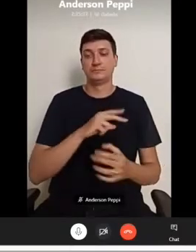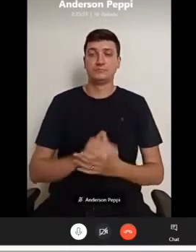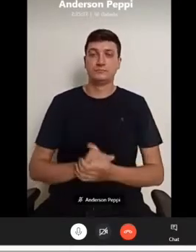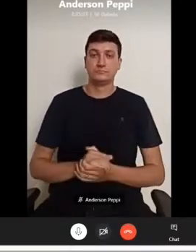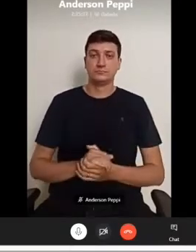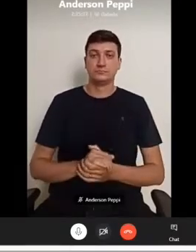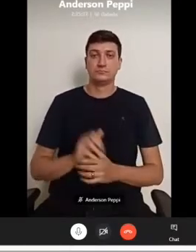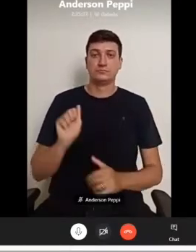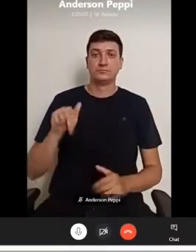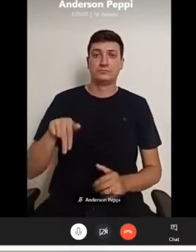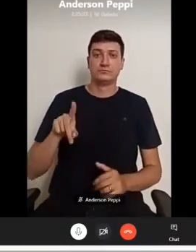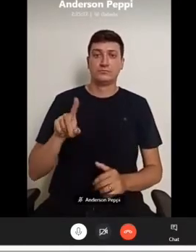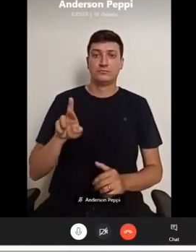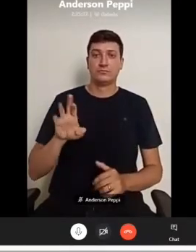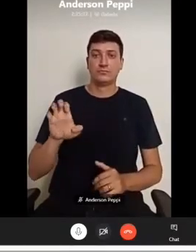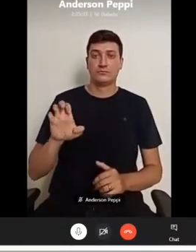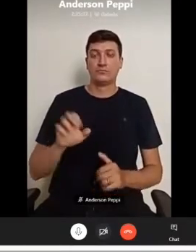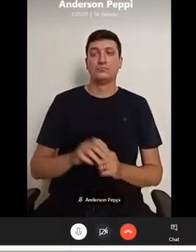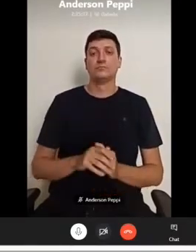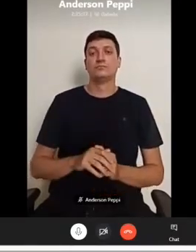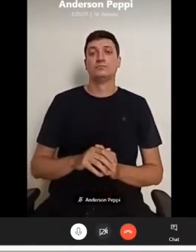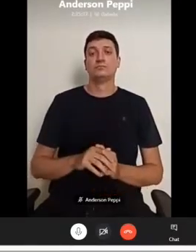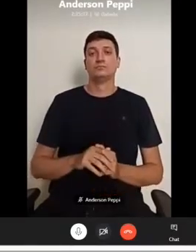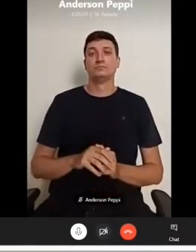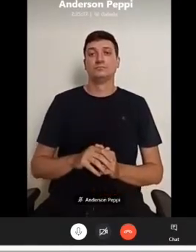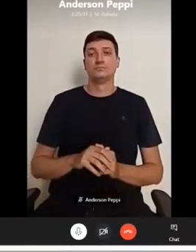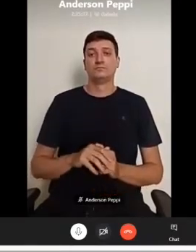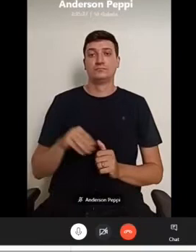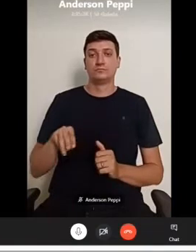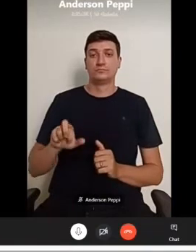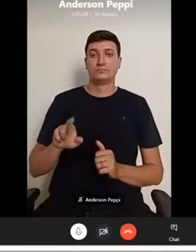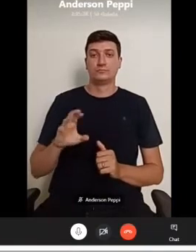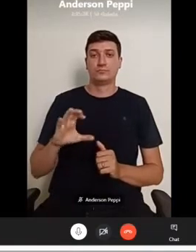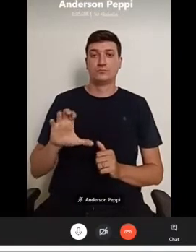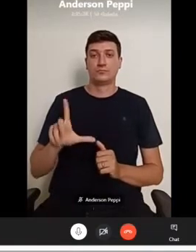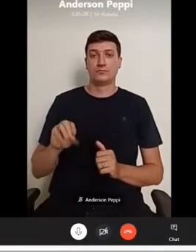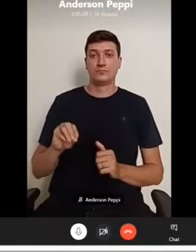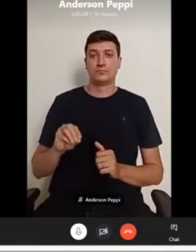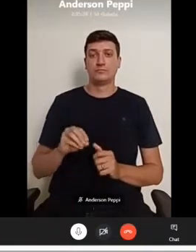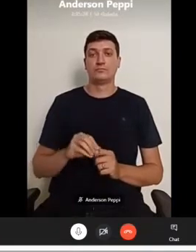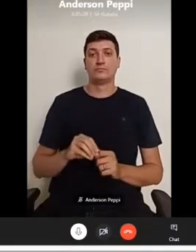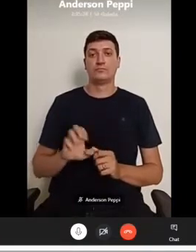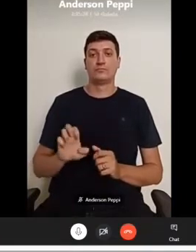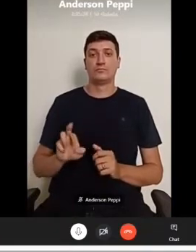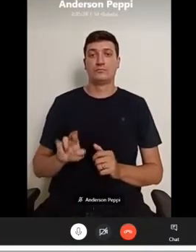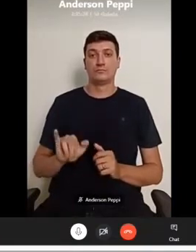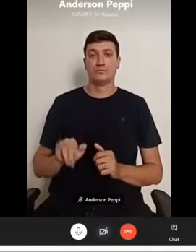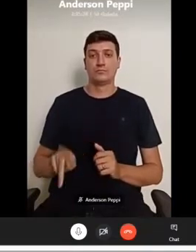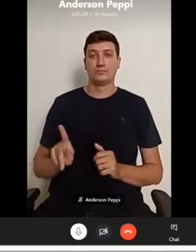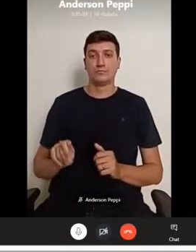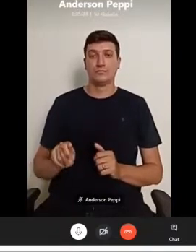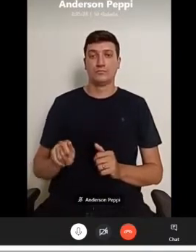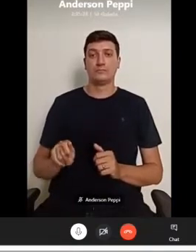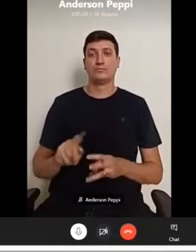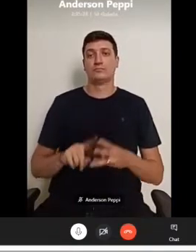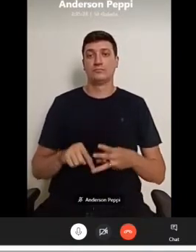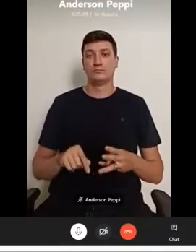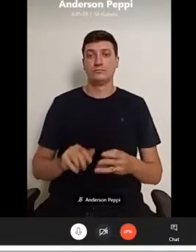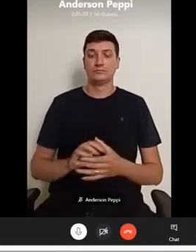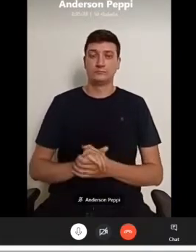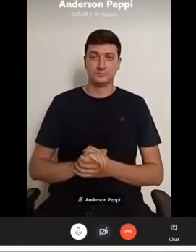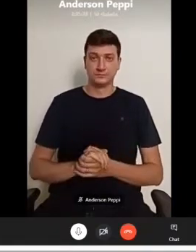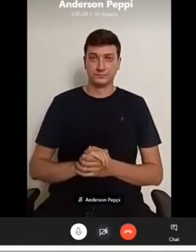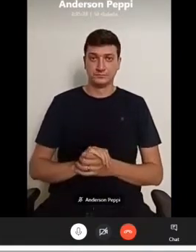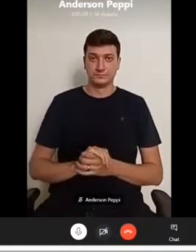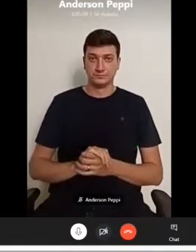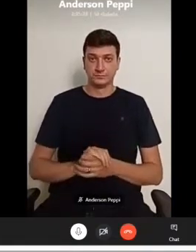Barbosa, Marcelo Sleiman e Érica Cristina Lial Tiago. Comissão de Saúde,